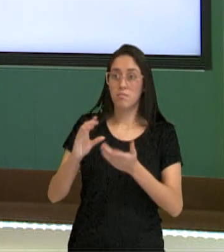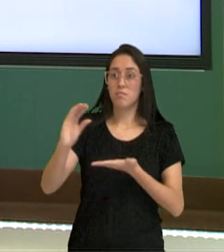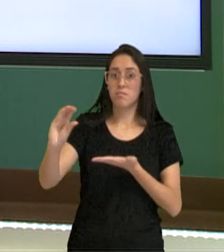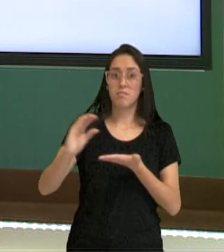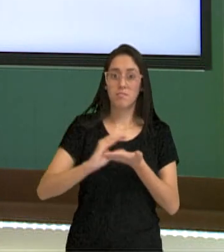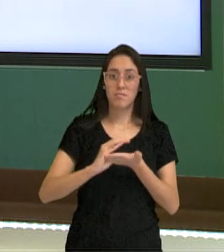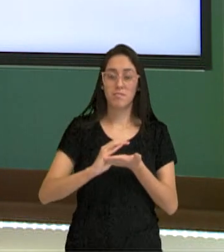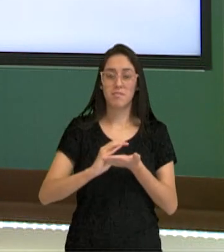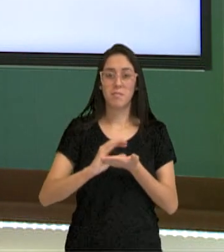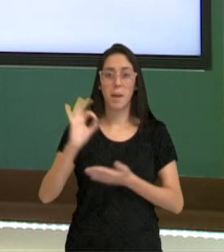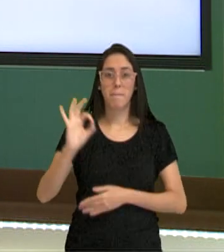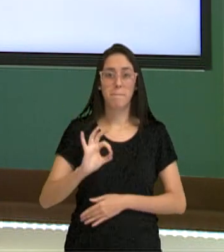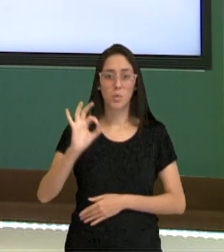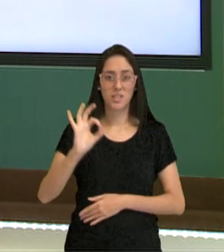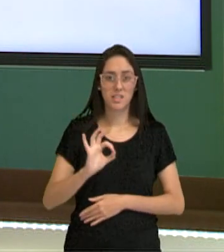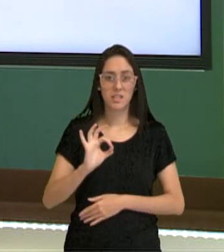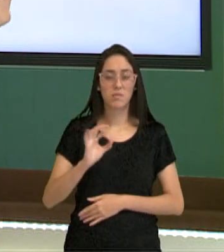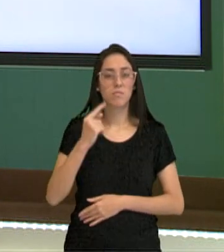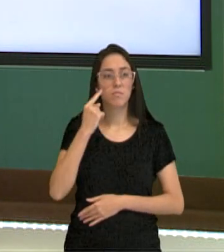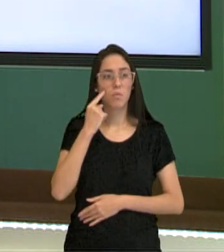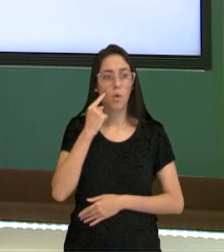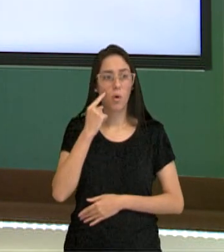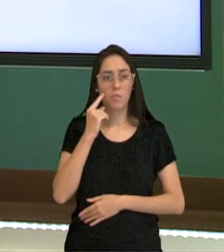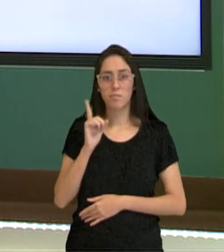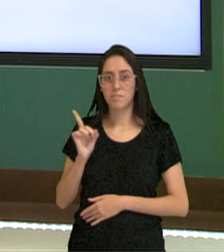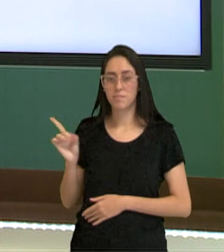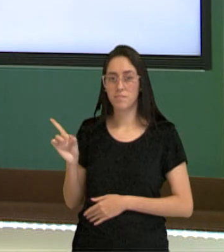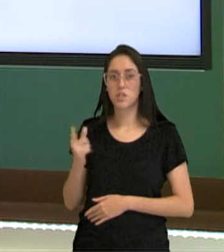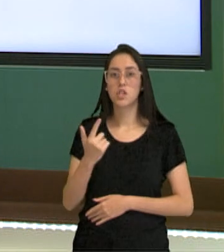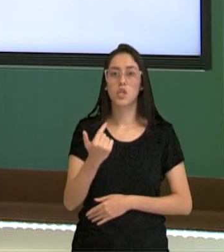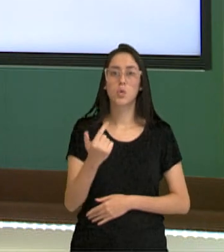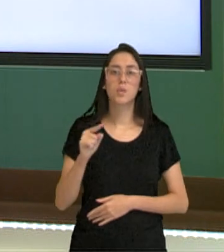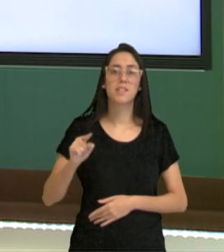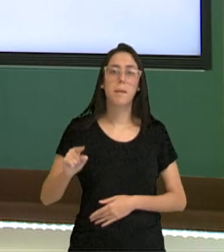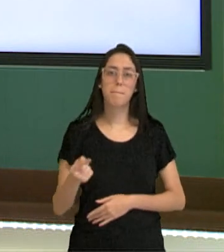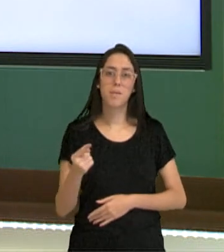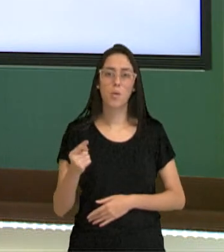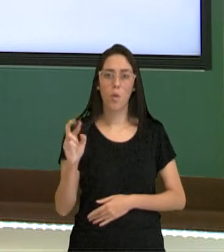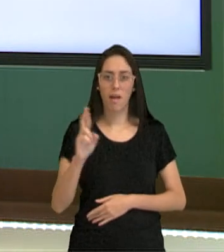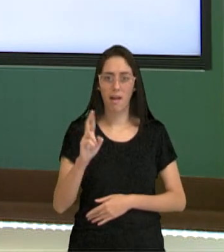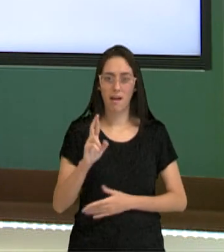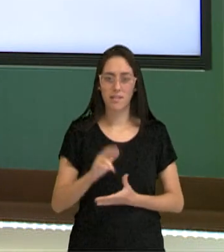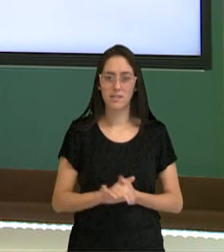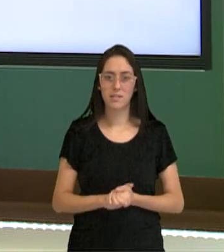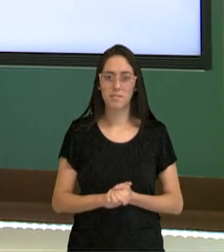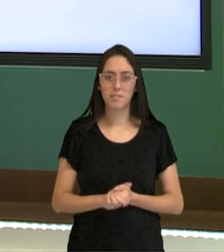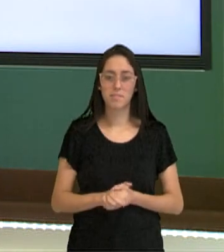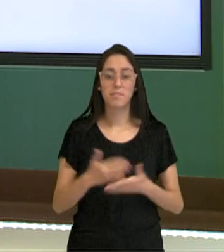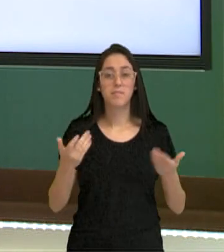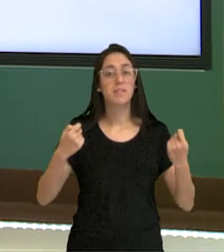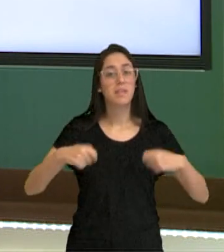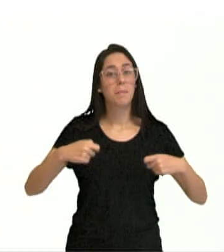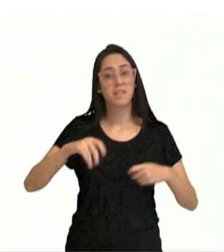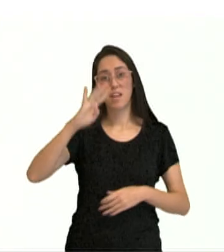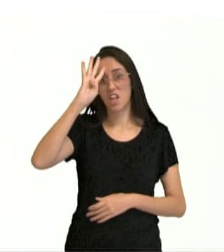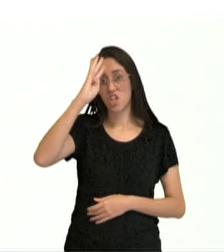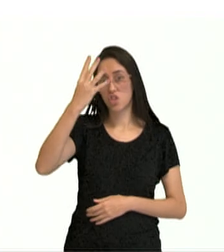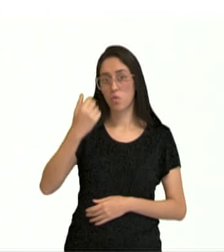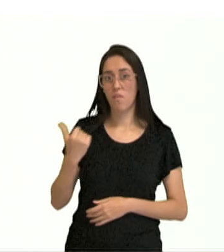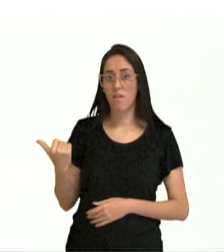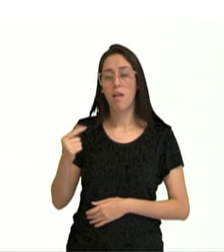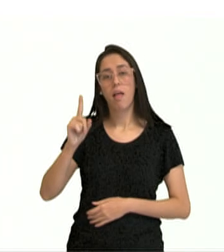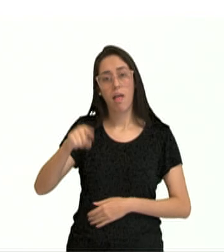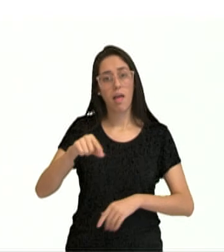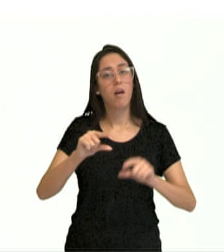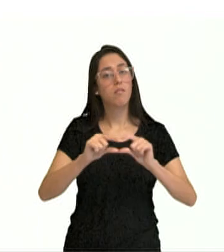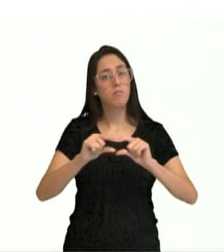multiplicação, ó. De algo, das vendas, de 12 mil. Pronto, eu preciso resolver isso aqui. É uma equação?